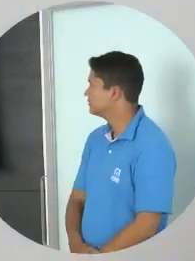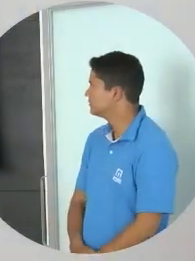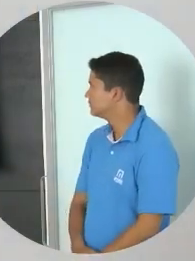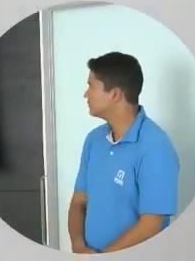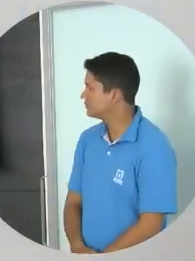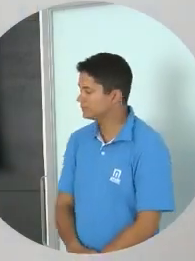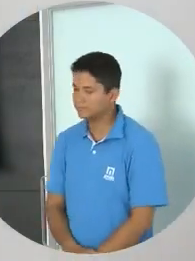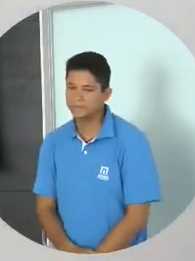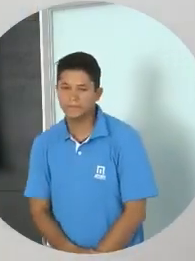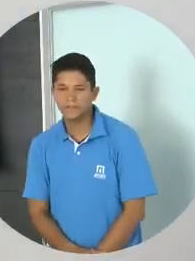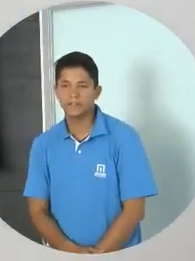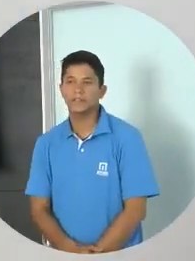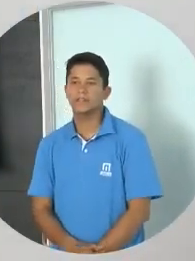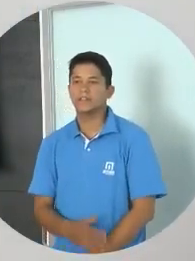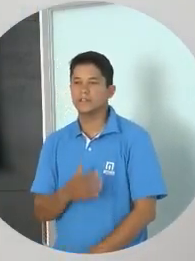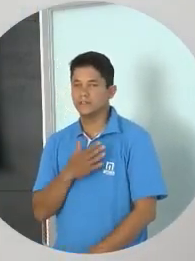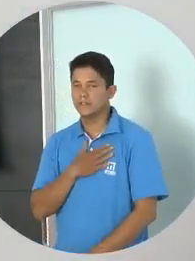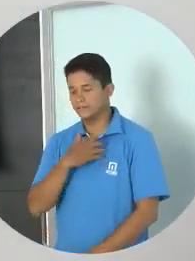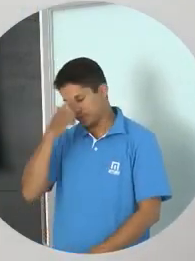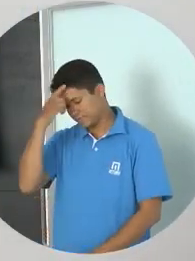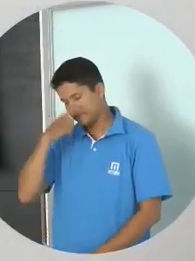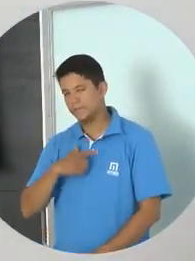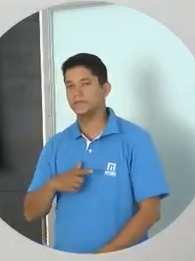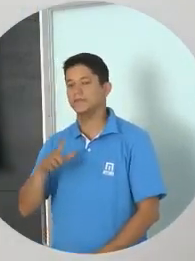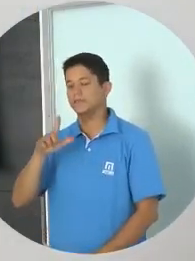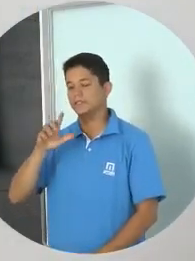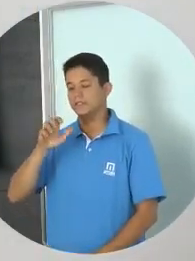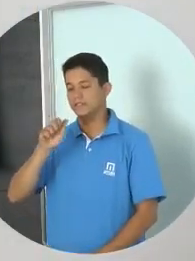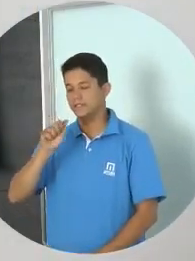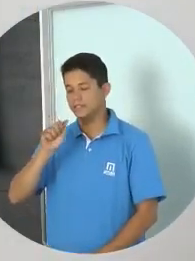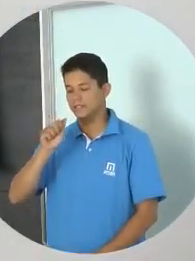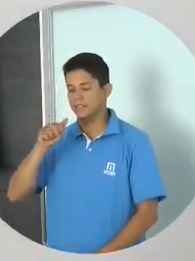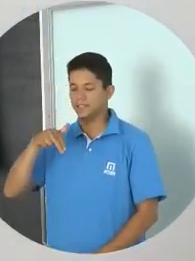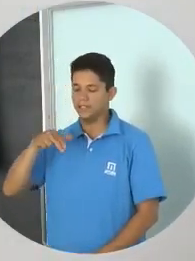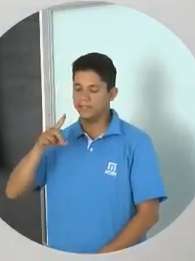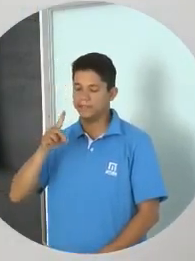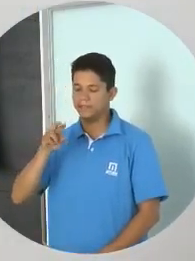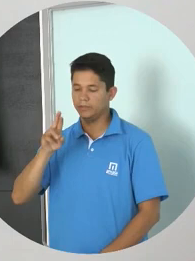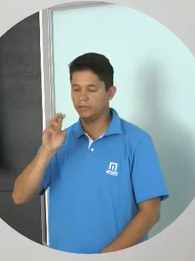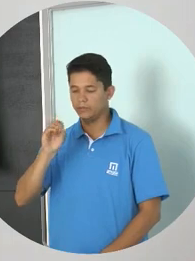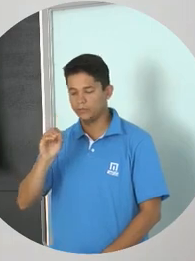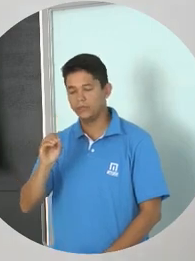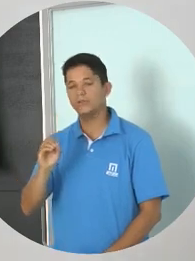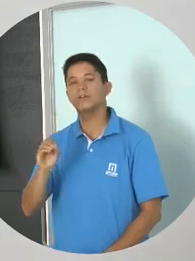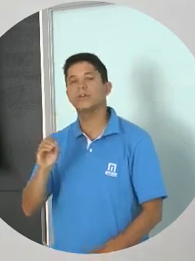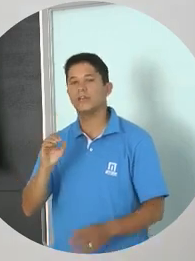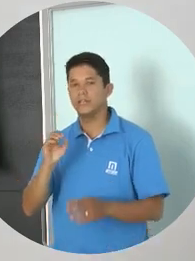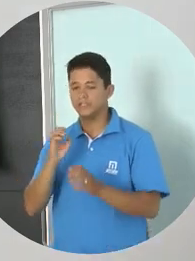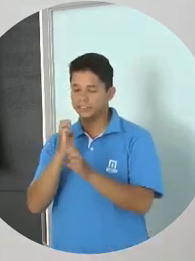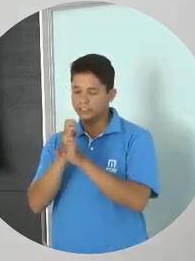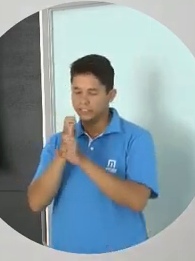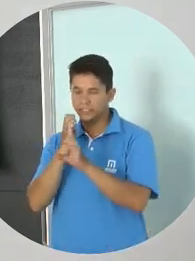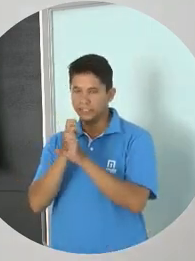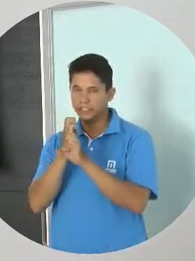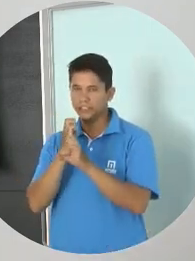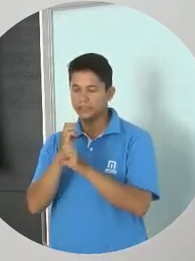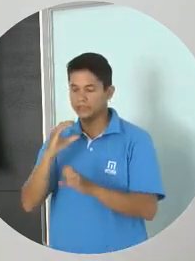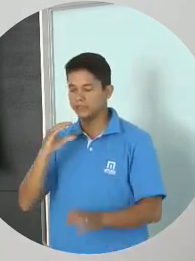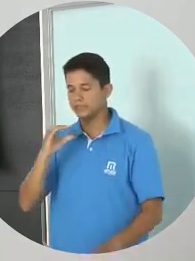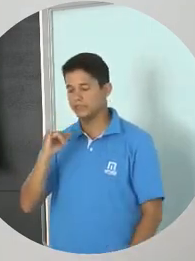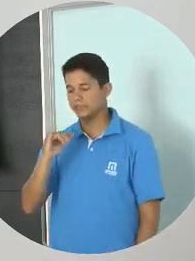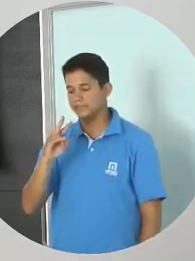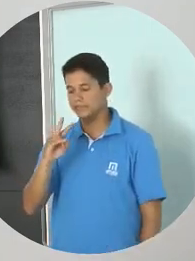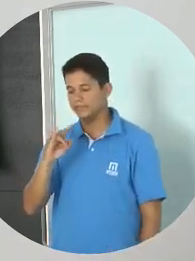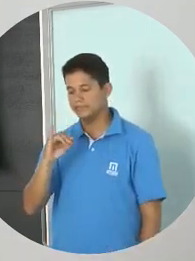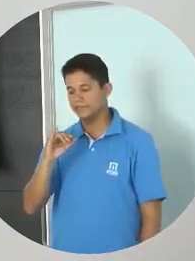Bom, pessoal, me apresentar aqui, eu sou o Leandro Filgueiras, sou engenheiro civil, gerente técnico da construtora